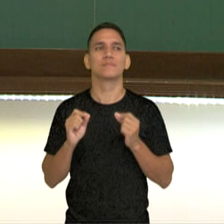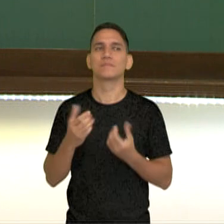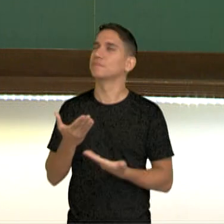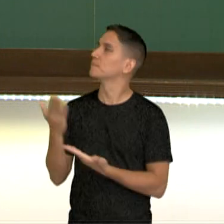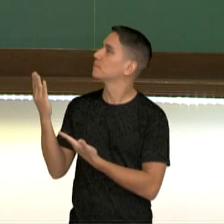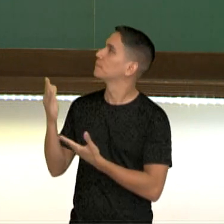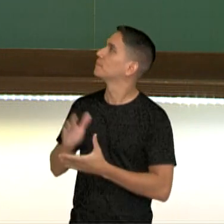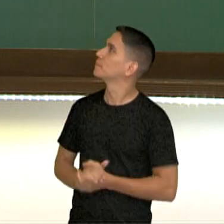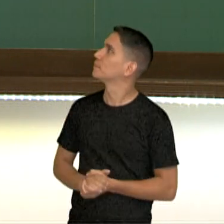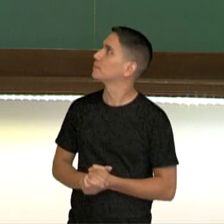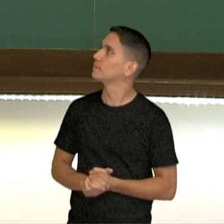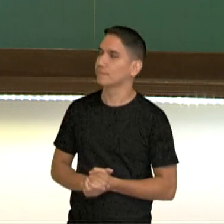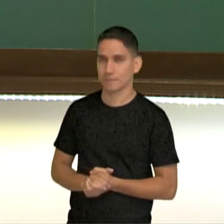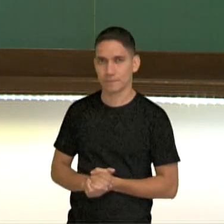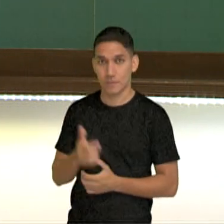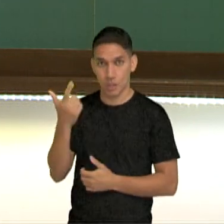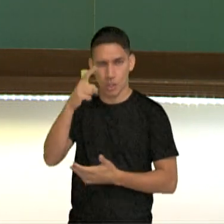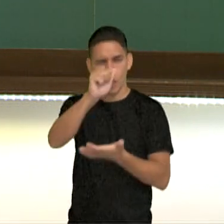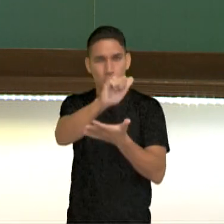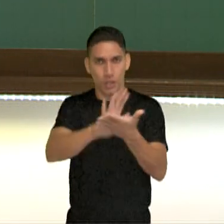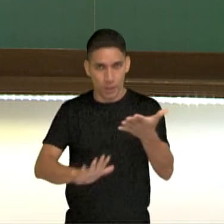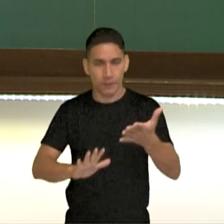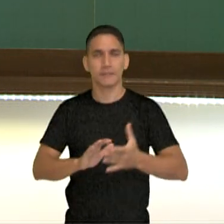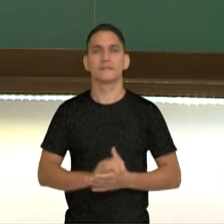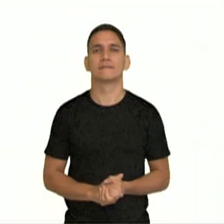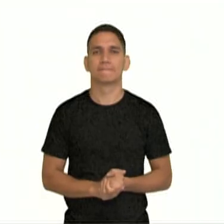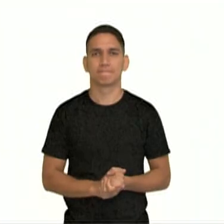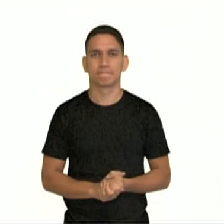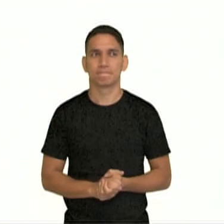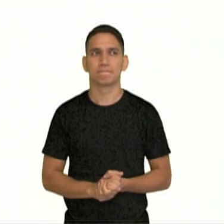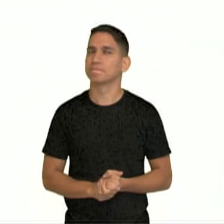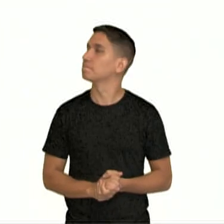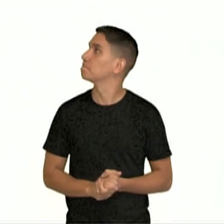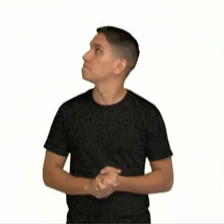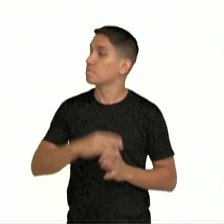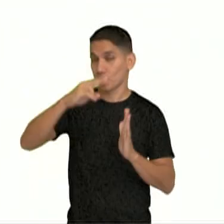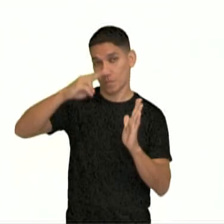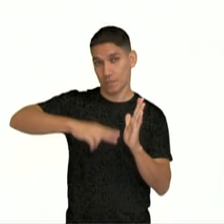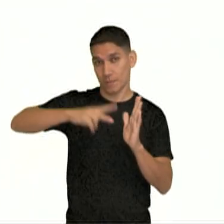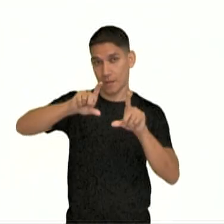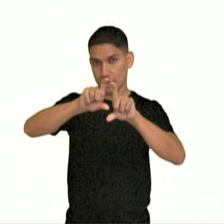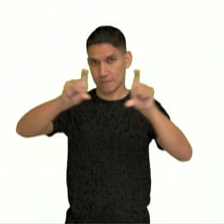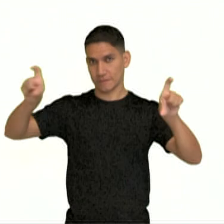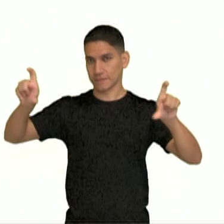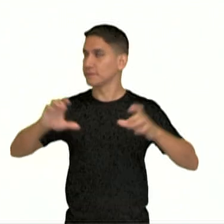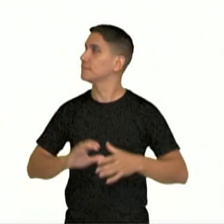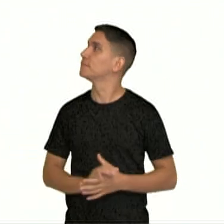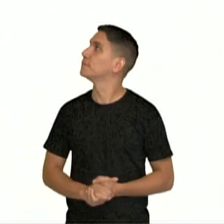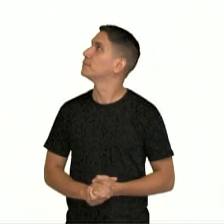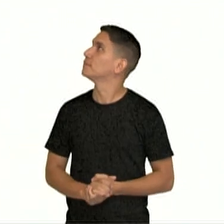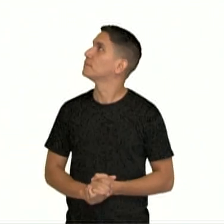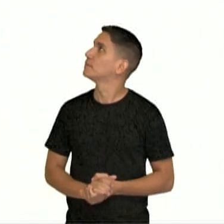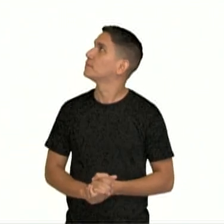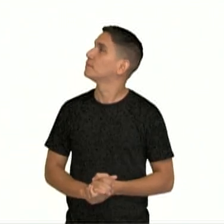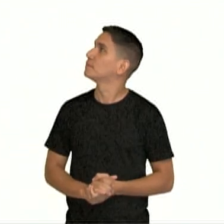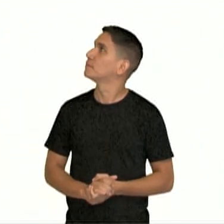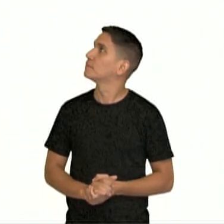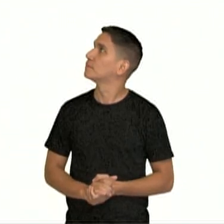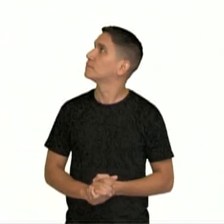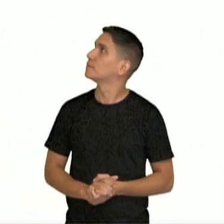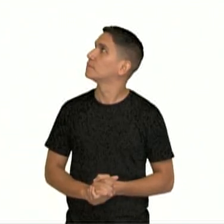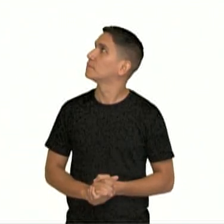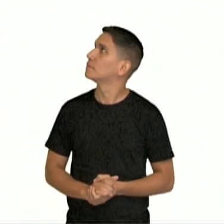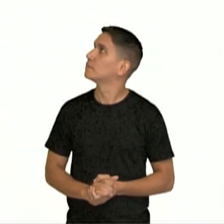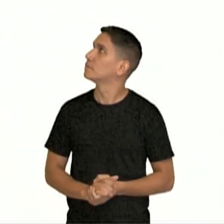observe. E mais um exercício. She is the mom of my mom.